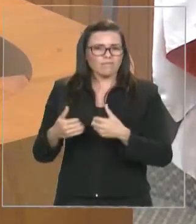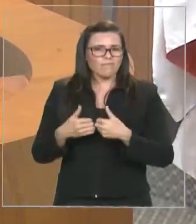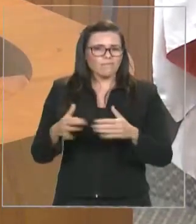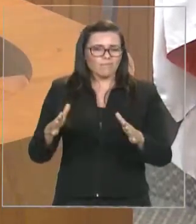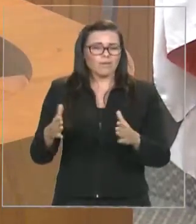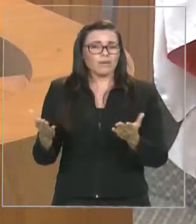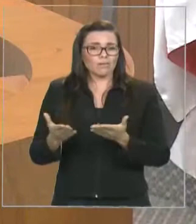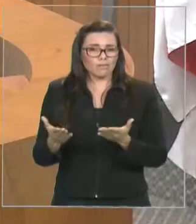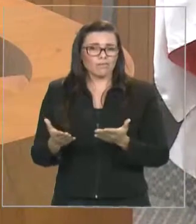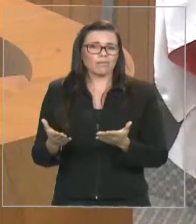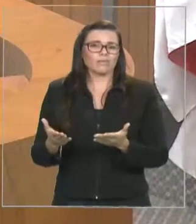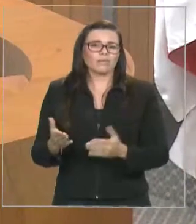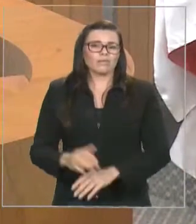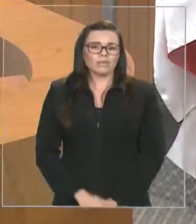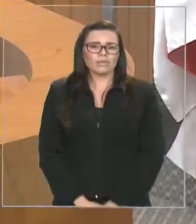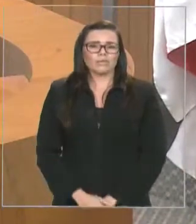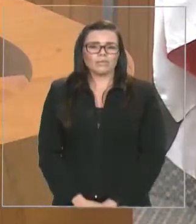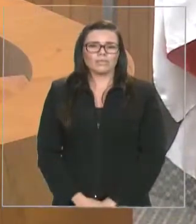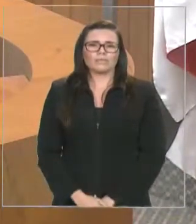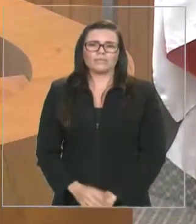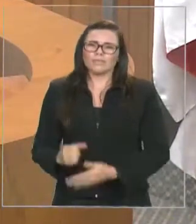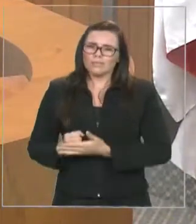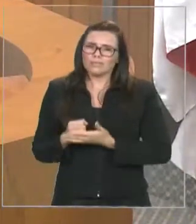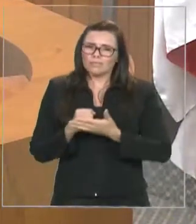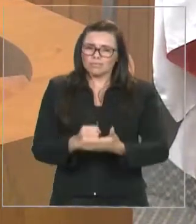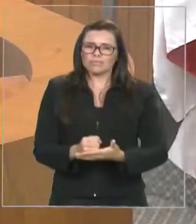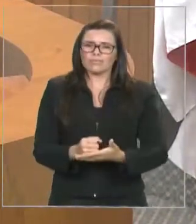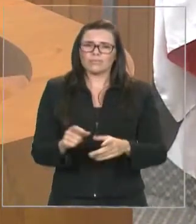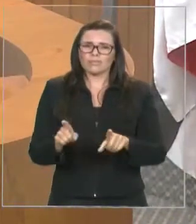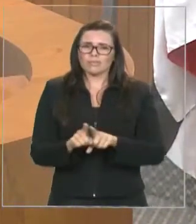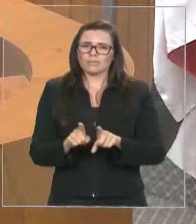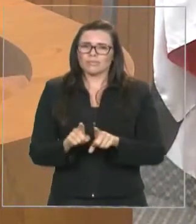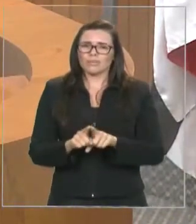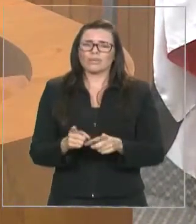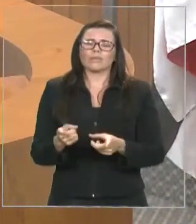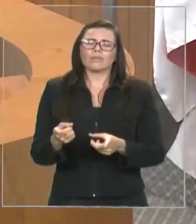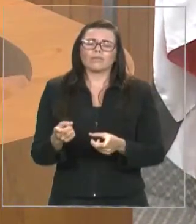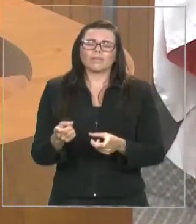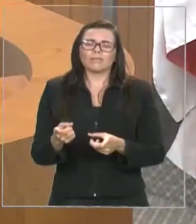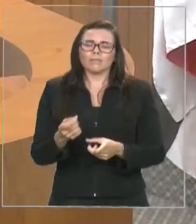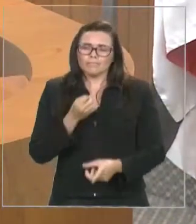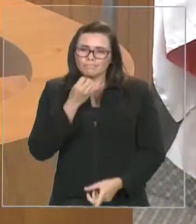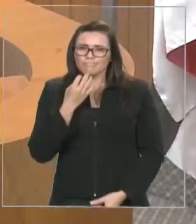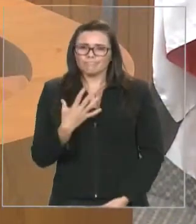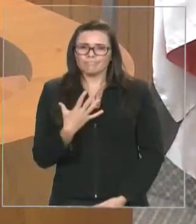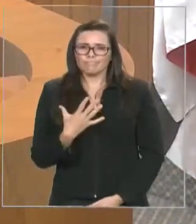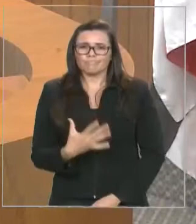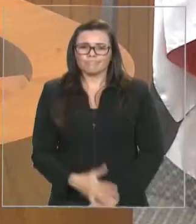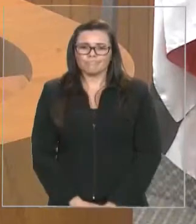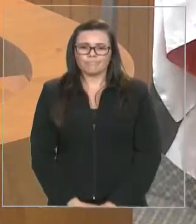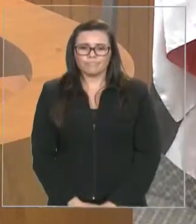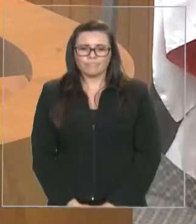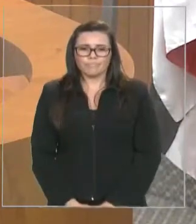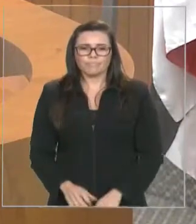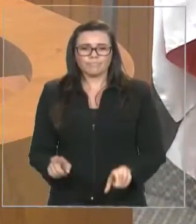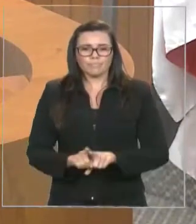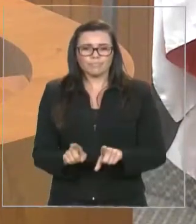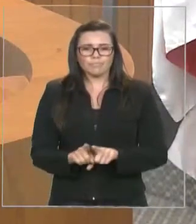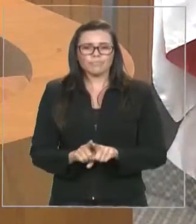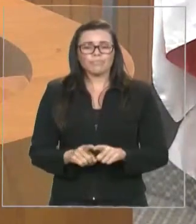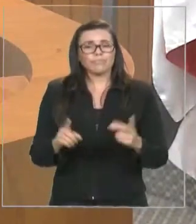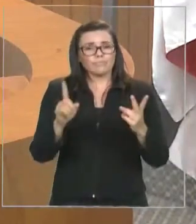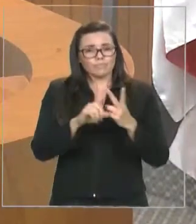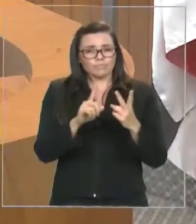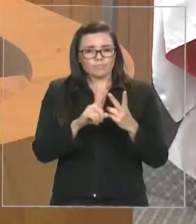para que isso não aconteça mais. Uma outra medida, a segunda medida que o banco vai tomar é junto ao poder público, junto